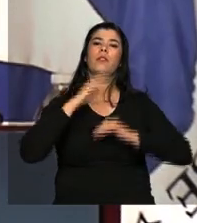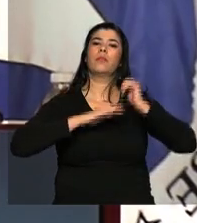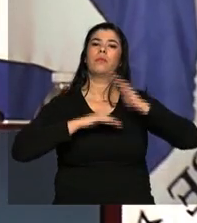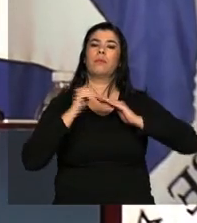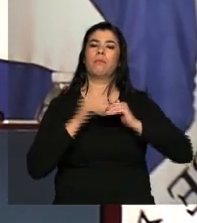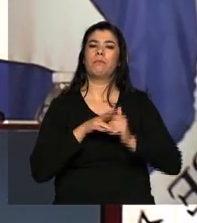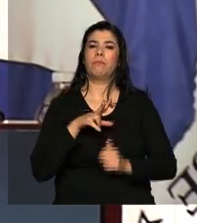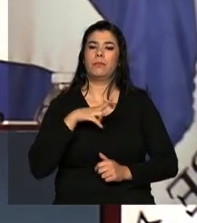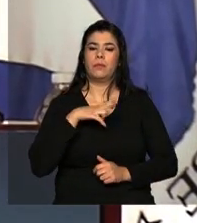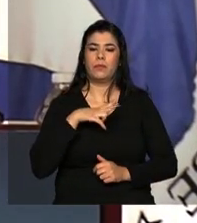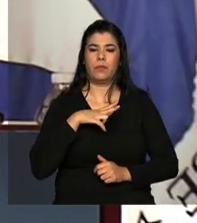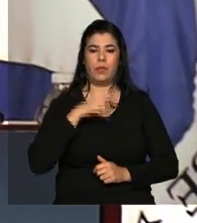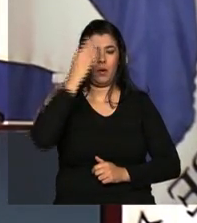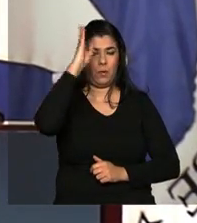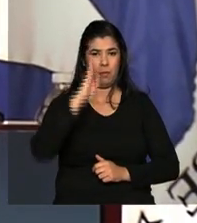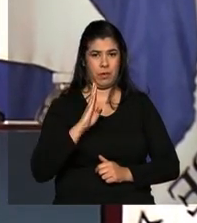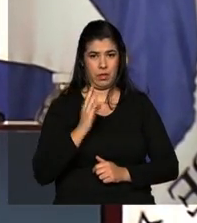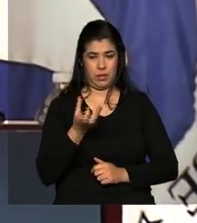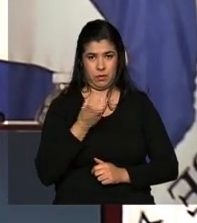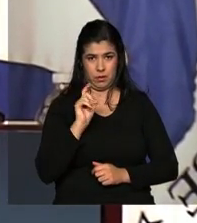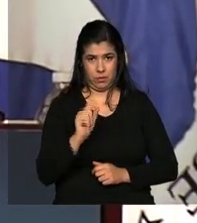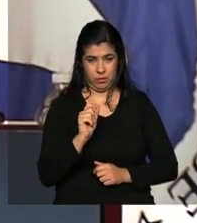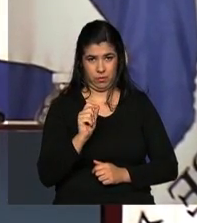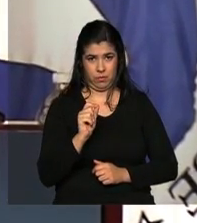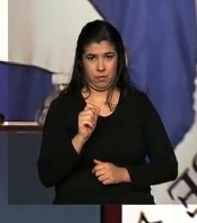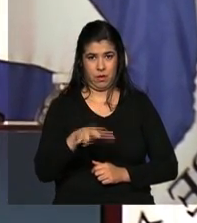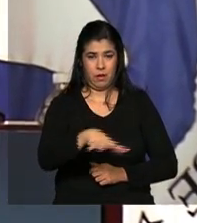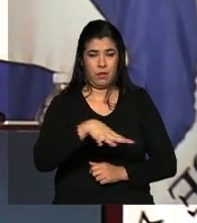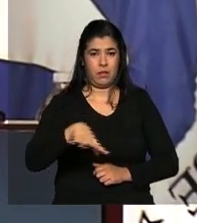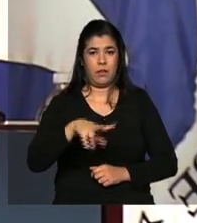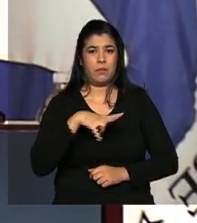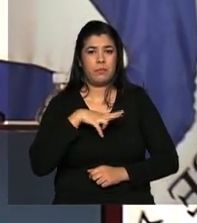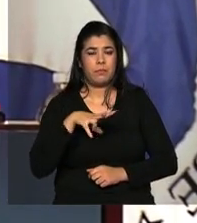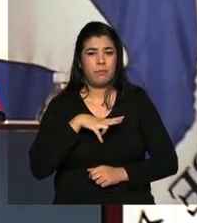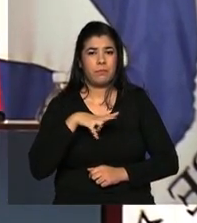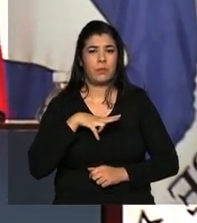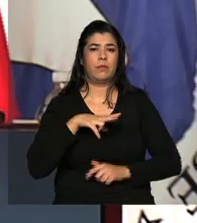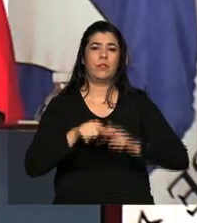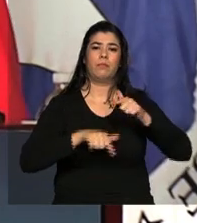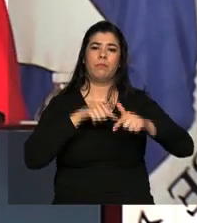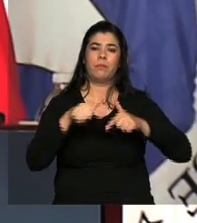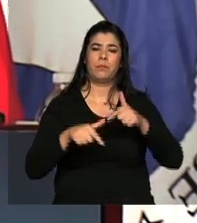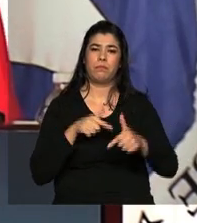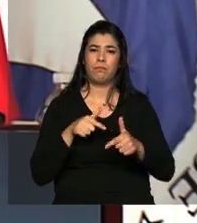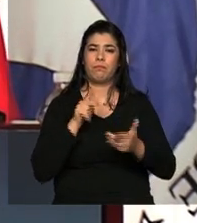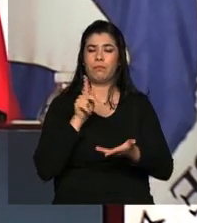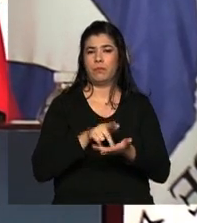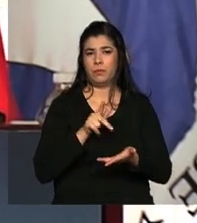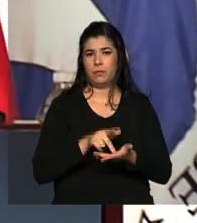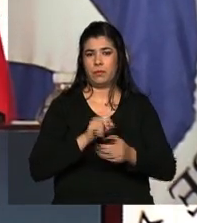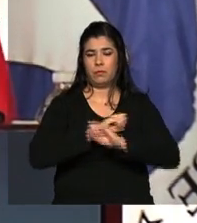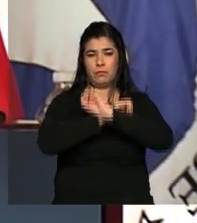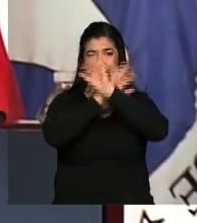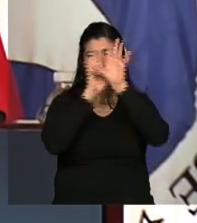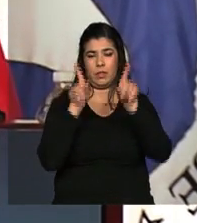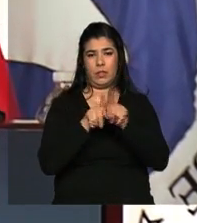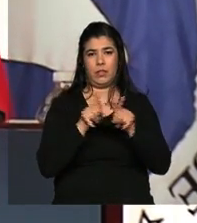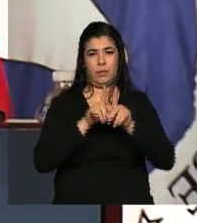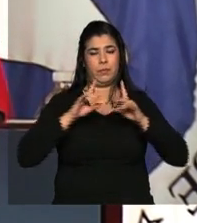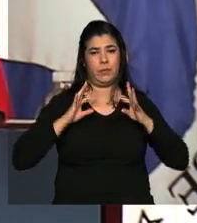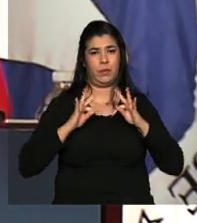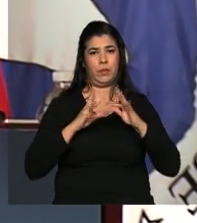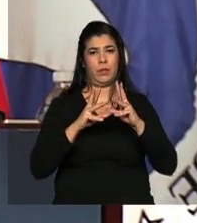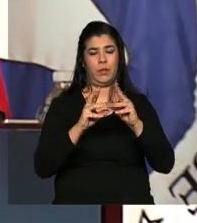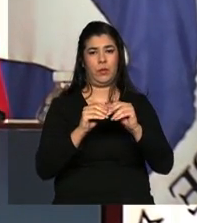privado. O Brasil quer o setor privado atuando de forma clara em